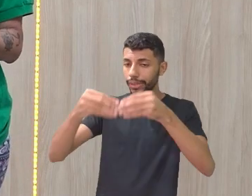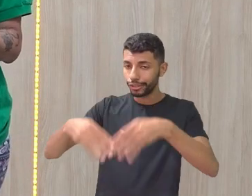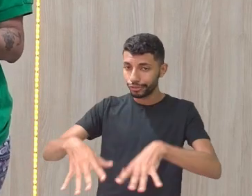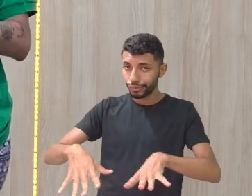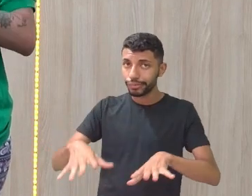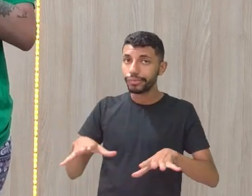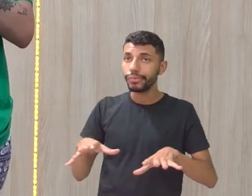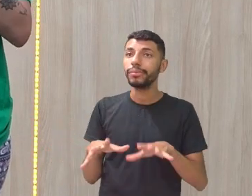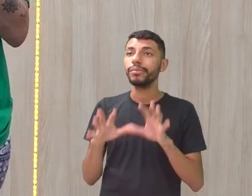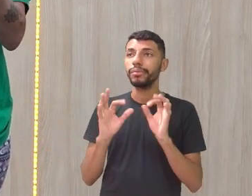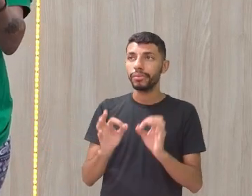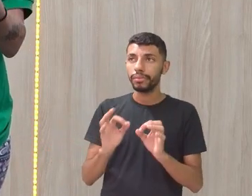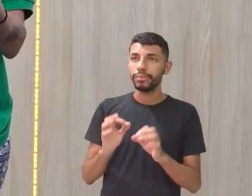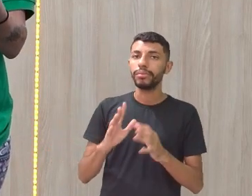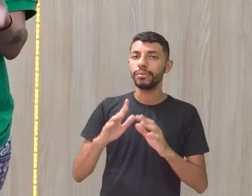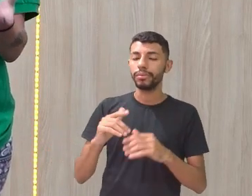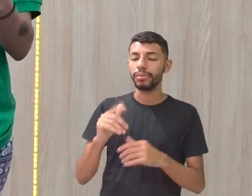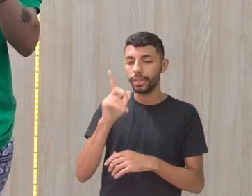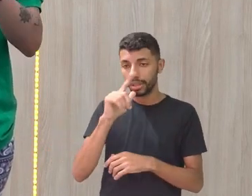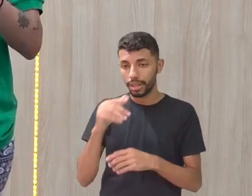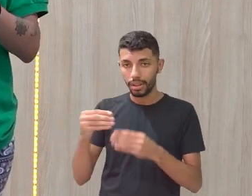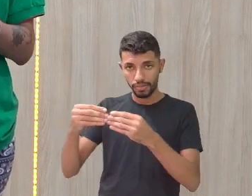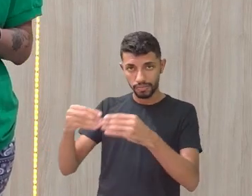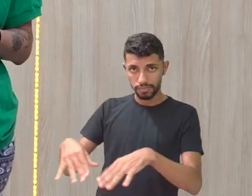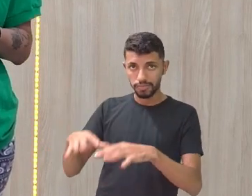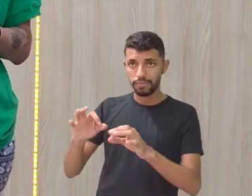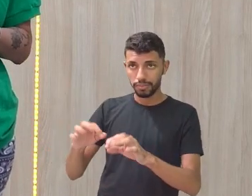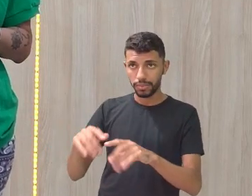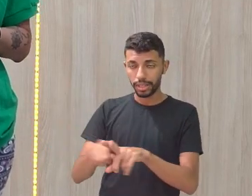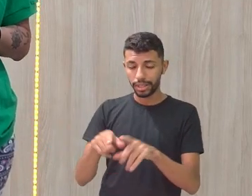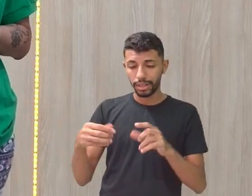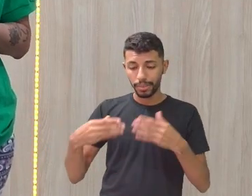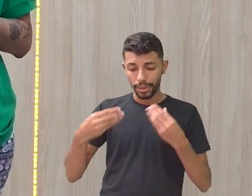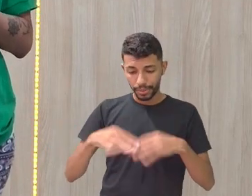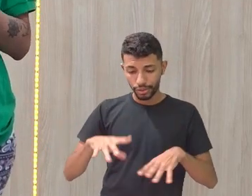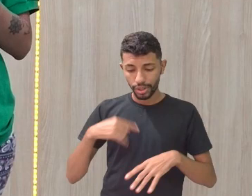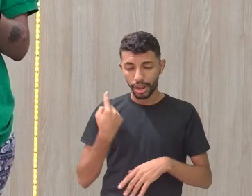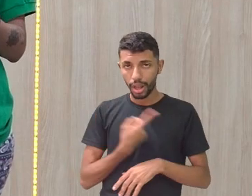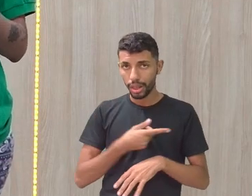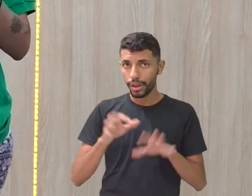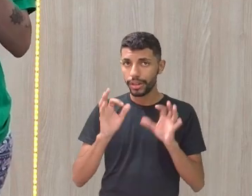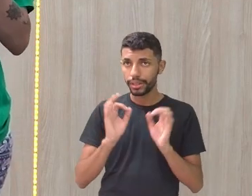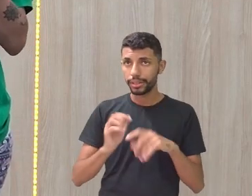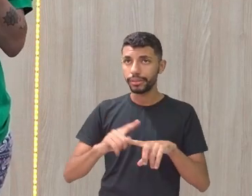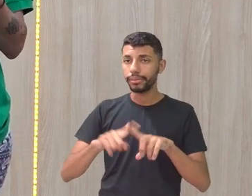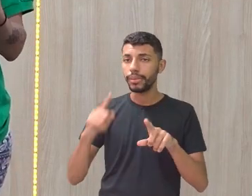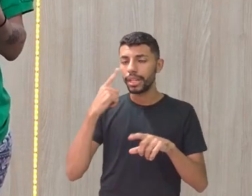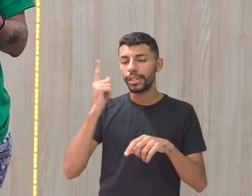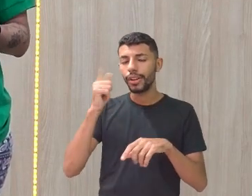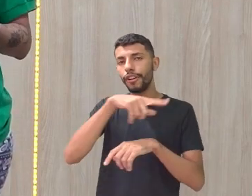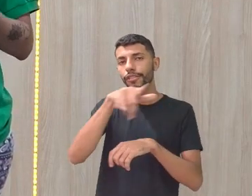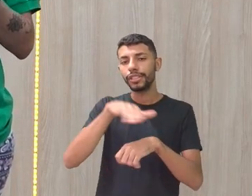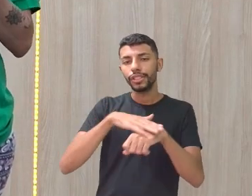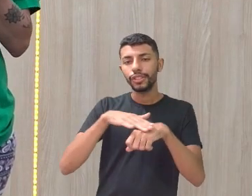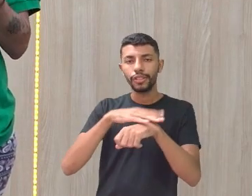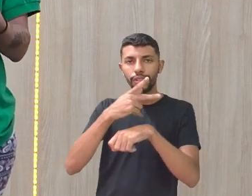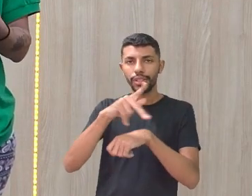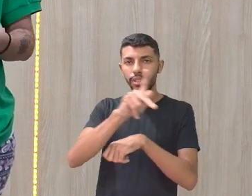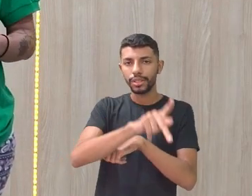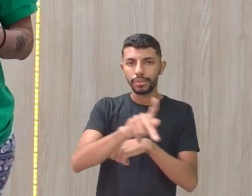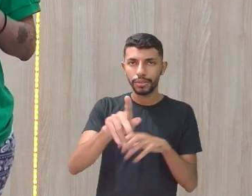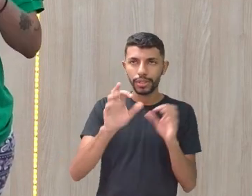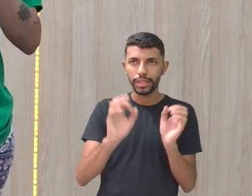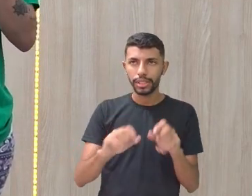prejudicando aos recursos hídricos e que afeta a gente também. Mas conversem aí com seus